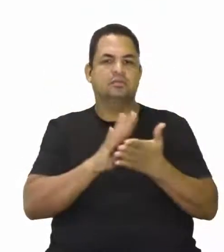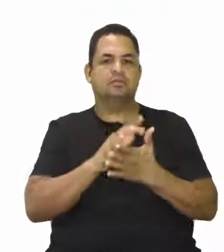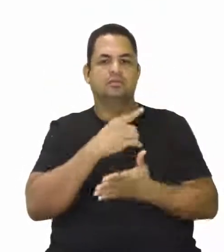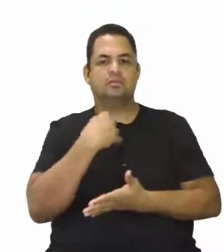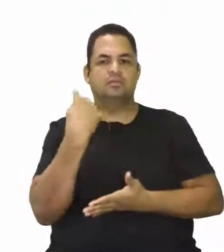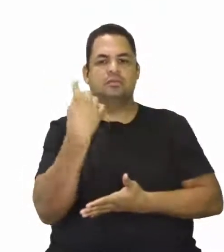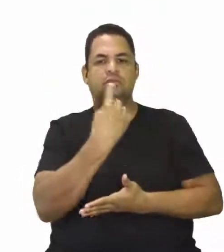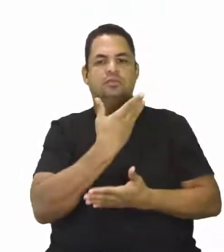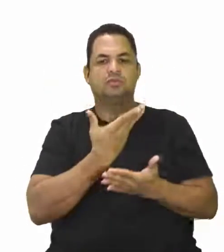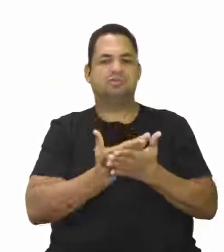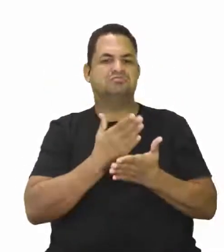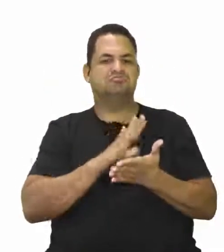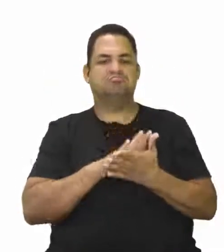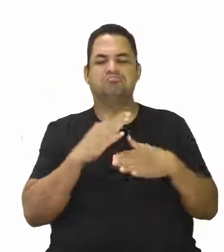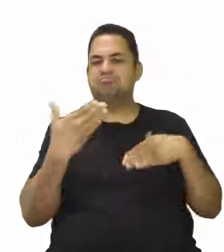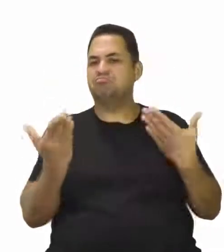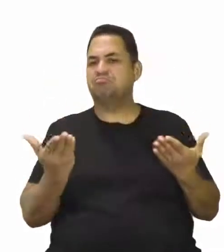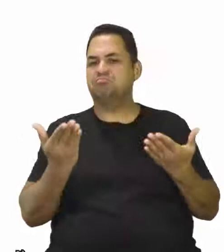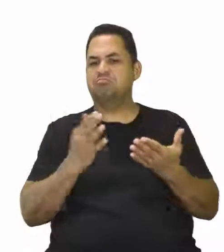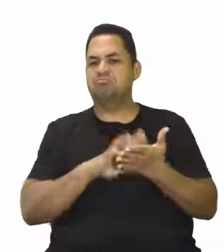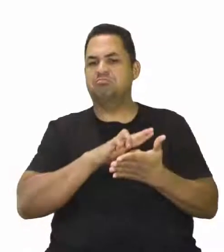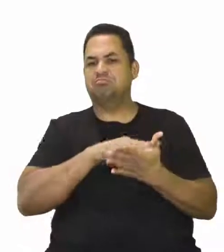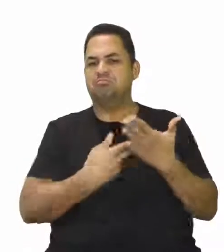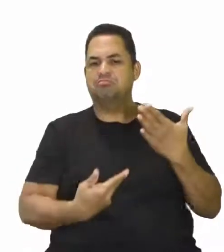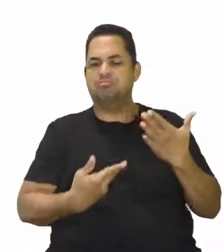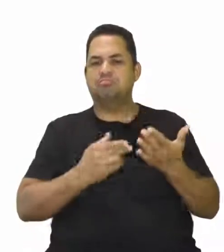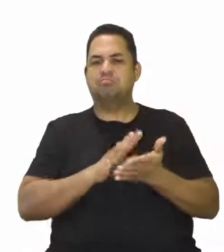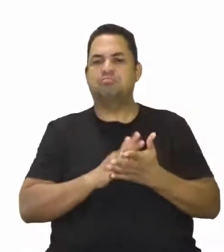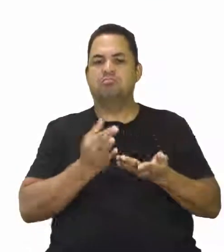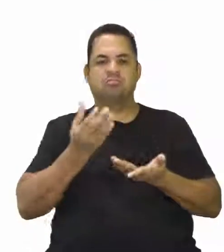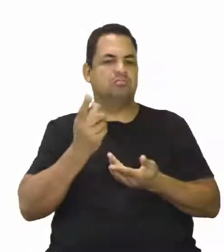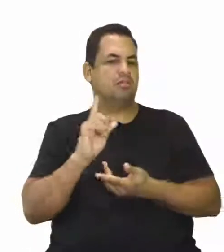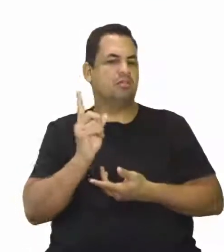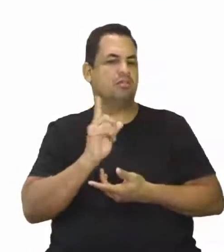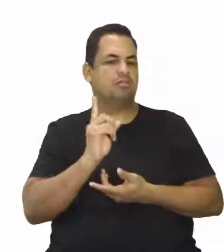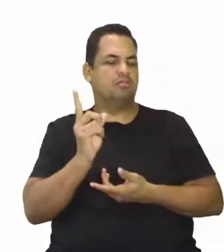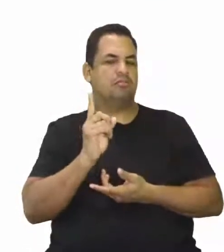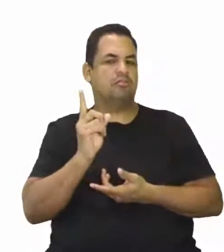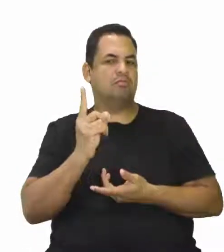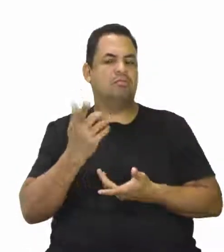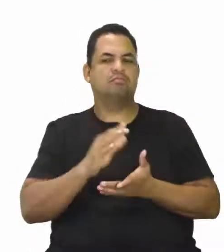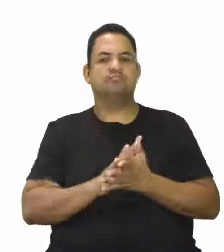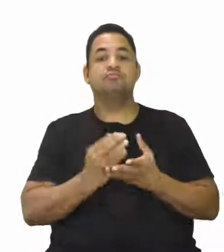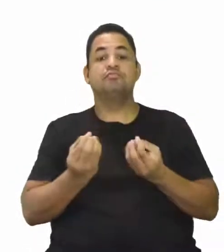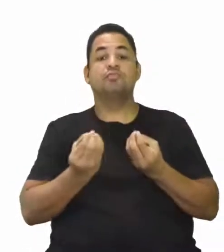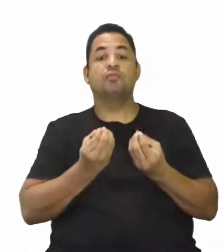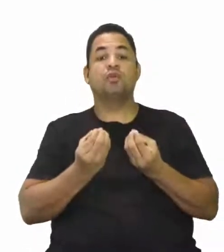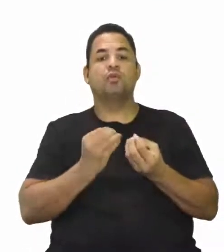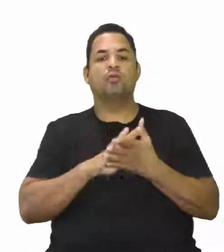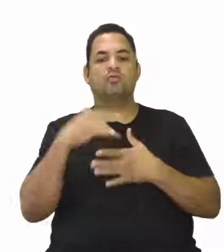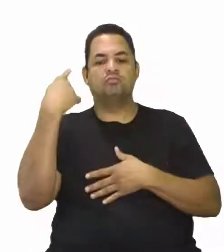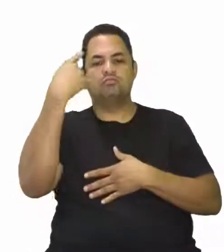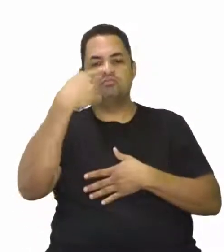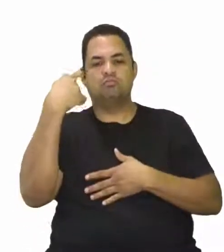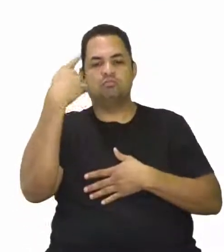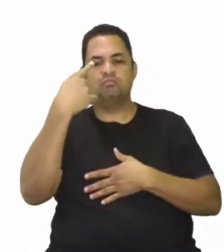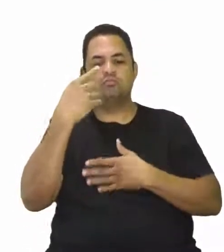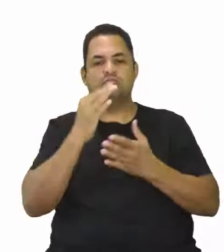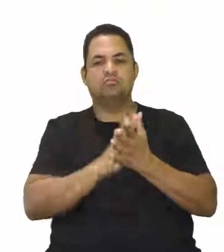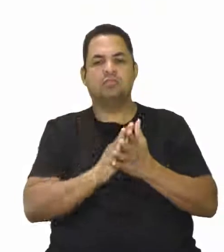somos tradutores, nós não estamos aqui para traduzir de forma alguma. Mas como o espanhol é